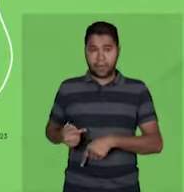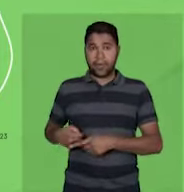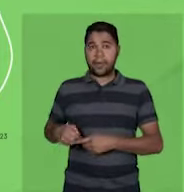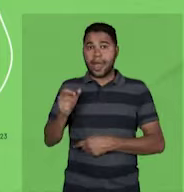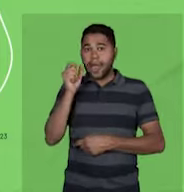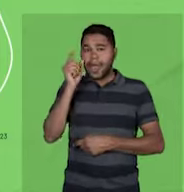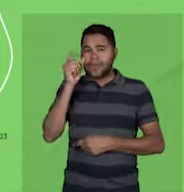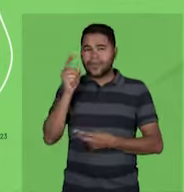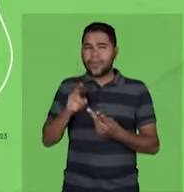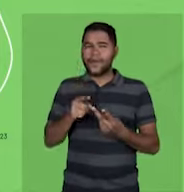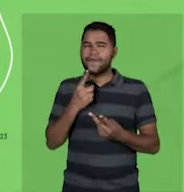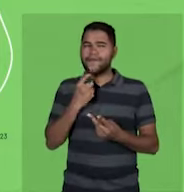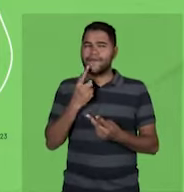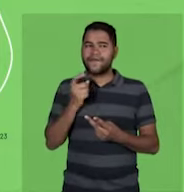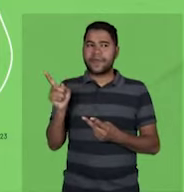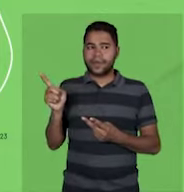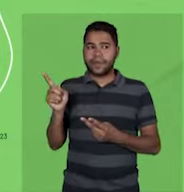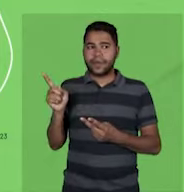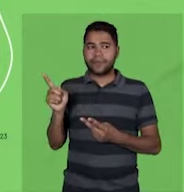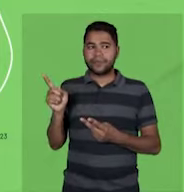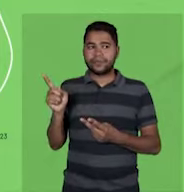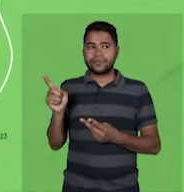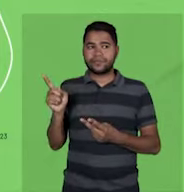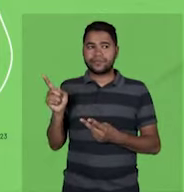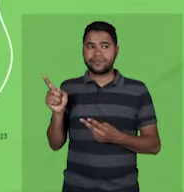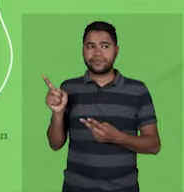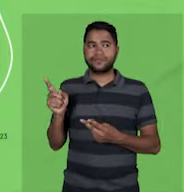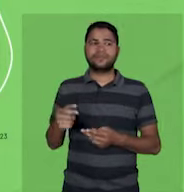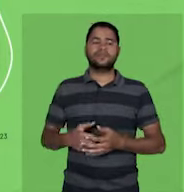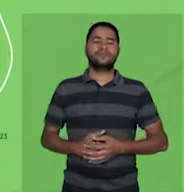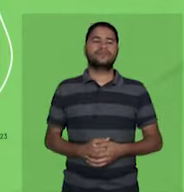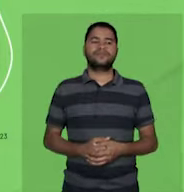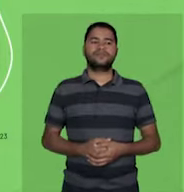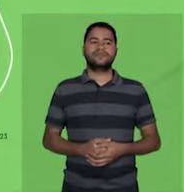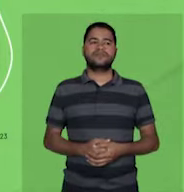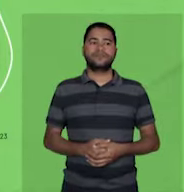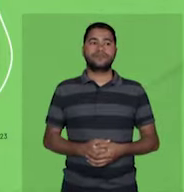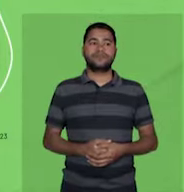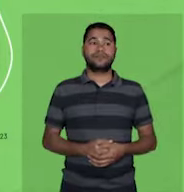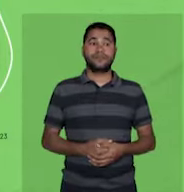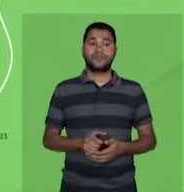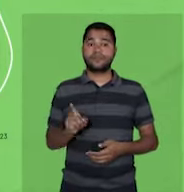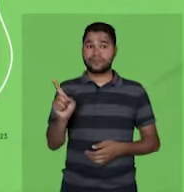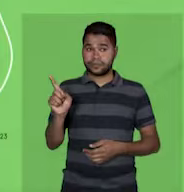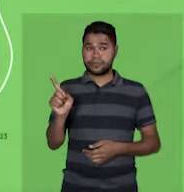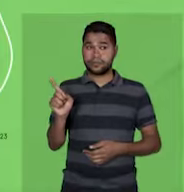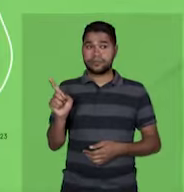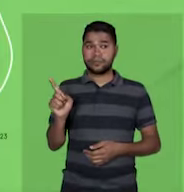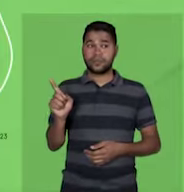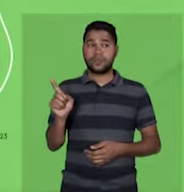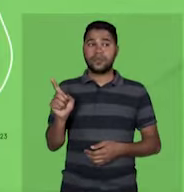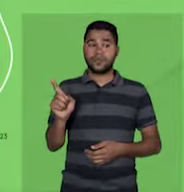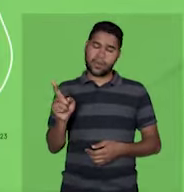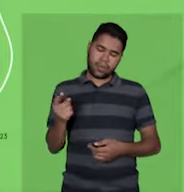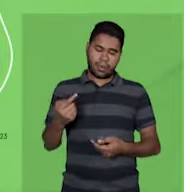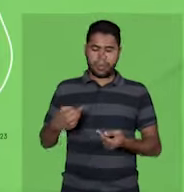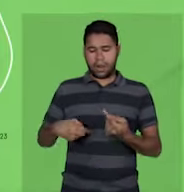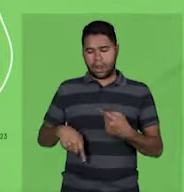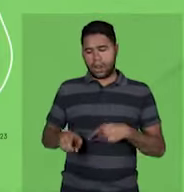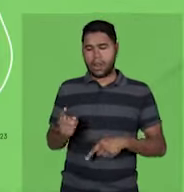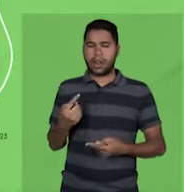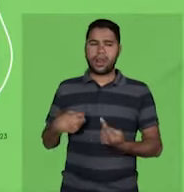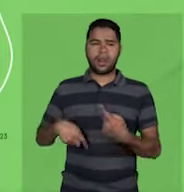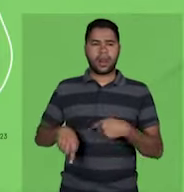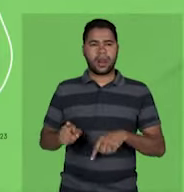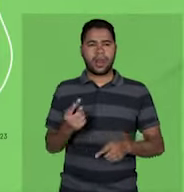vermelho aqui, ó. Aqui em maior aumento, aqui em menor aumento, né? Esses vasos vão circular